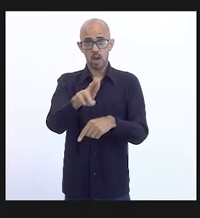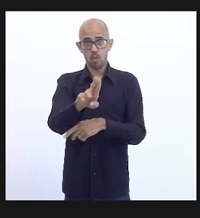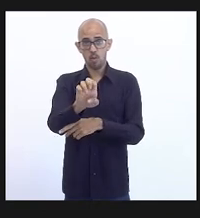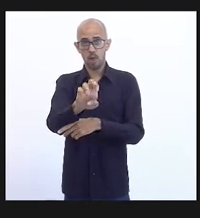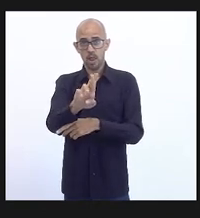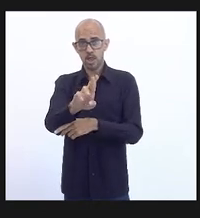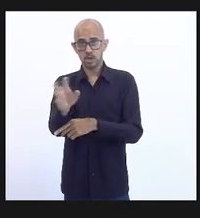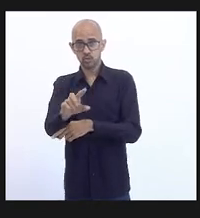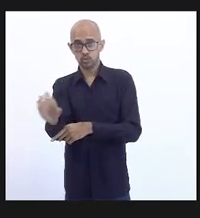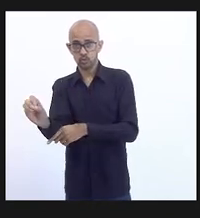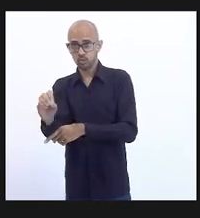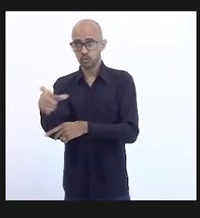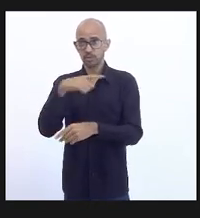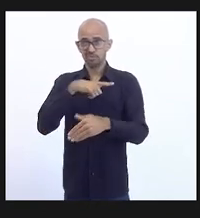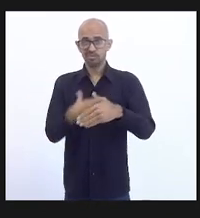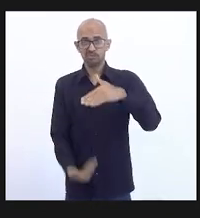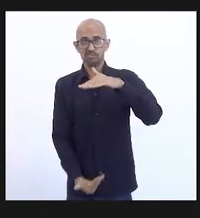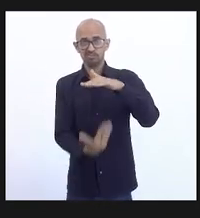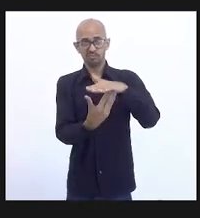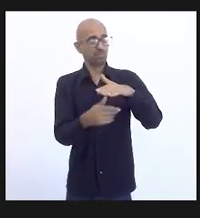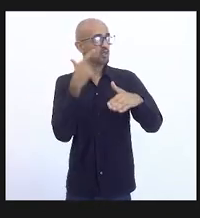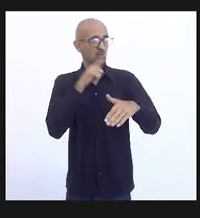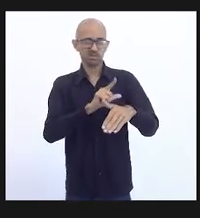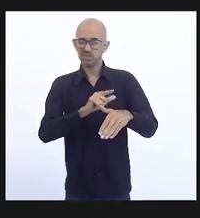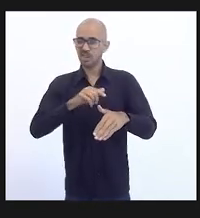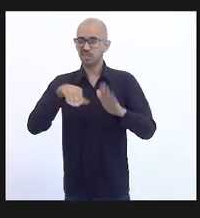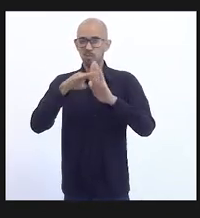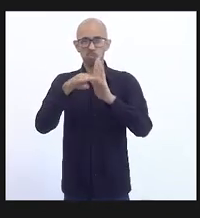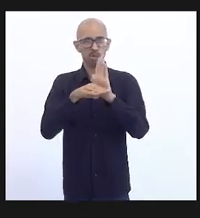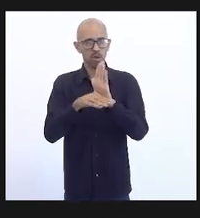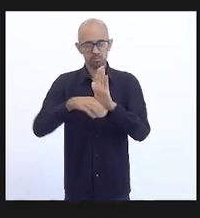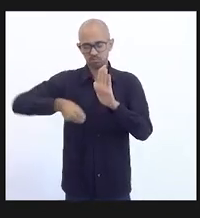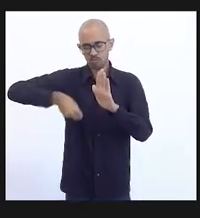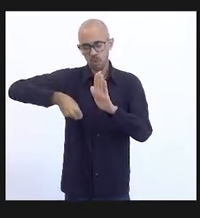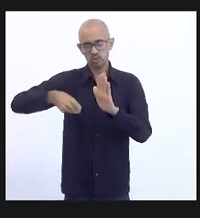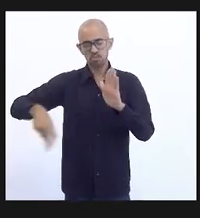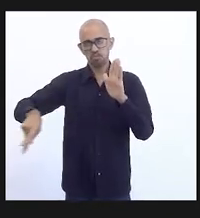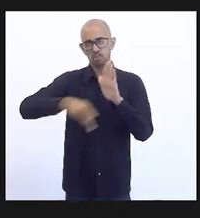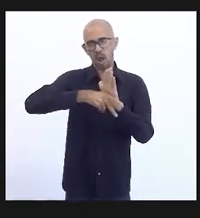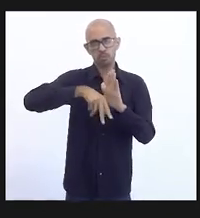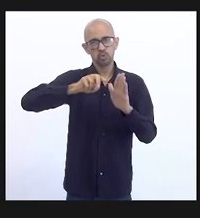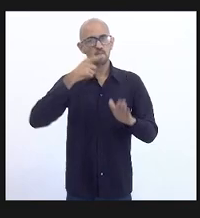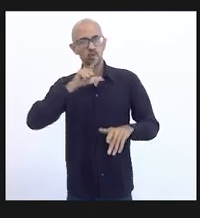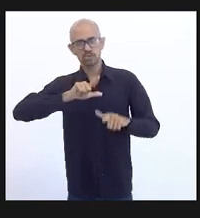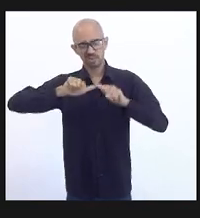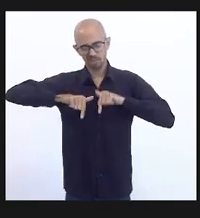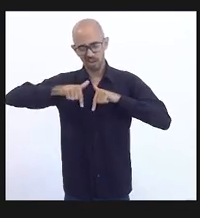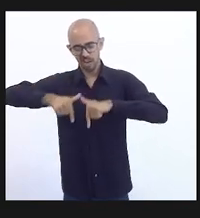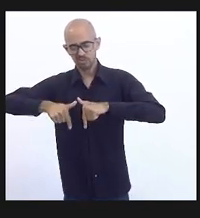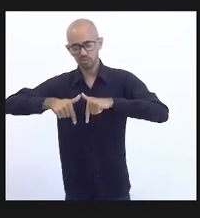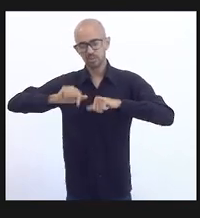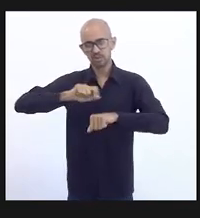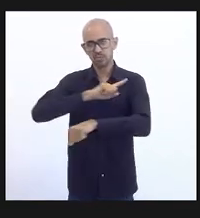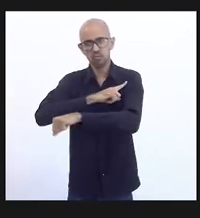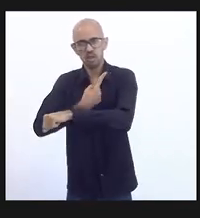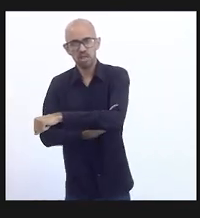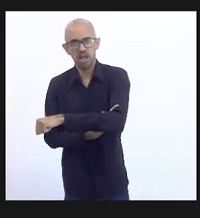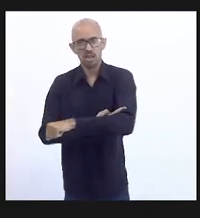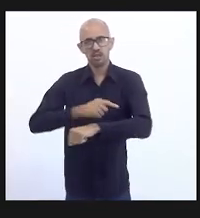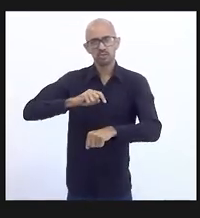não consegue ter um programa de bolsas próprio, não consegue, de fato, ter ações que